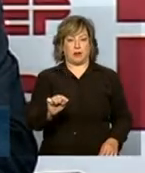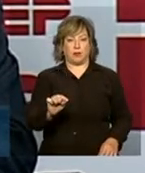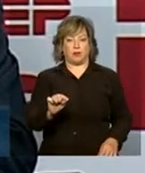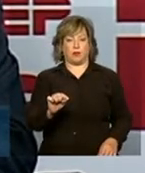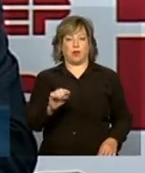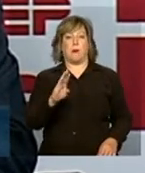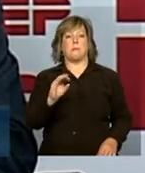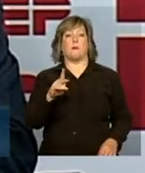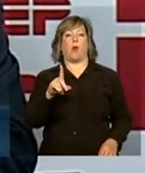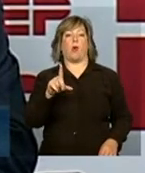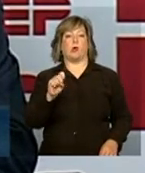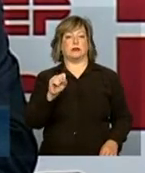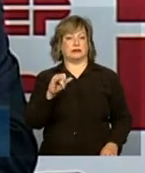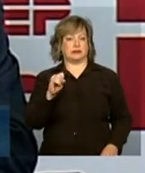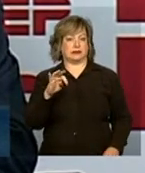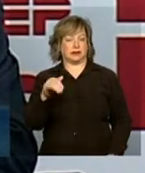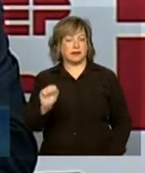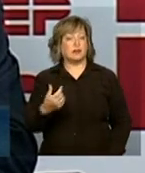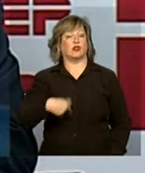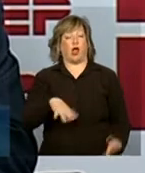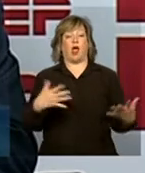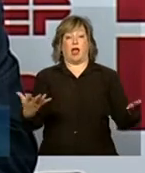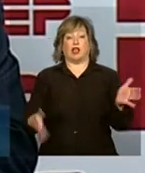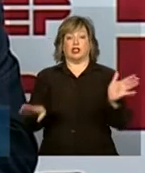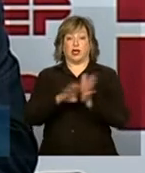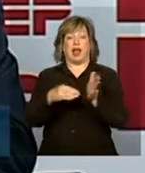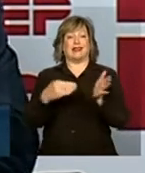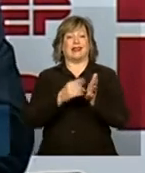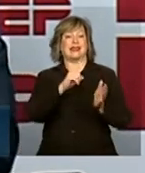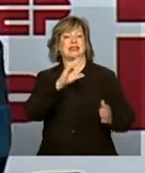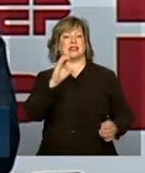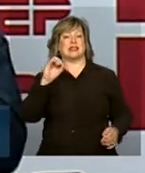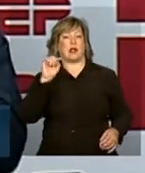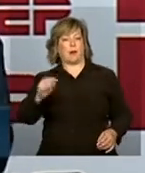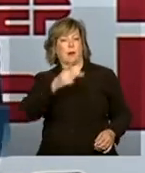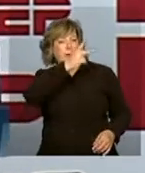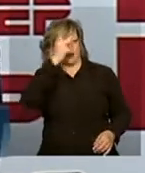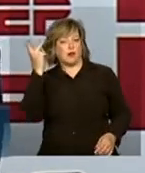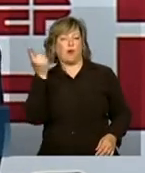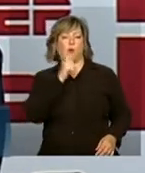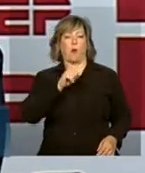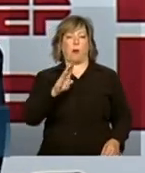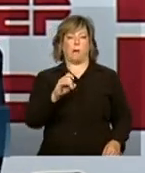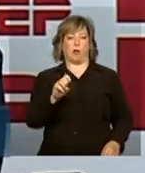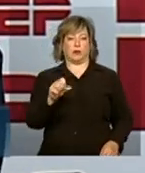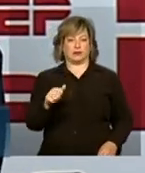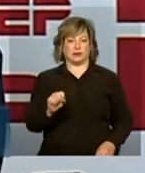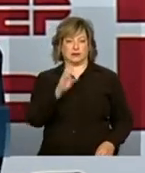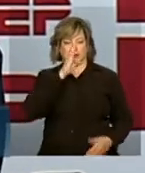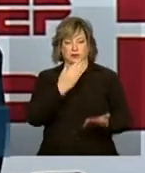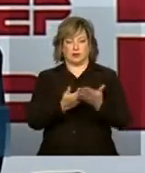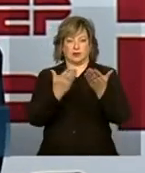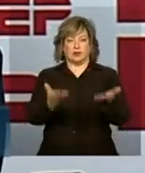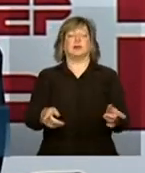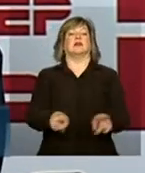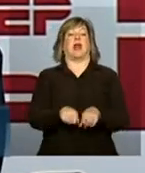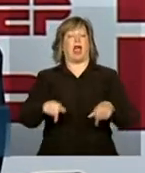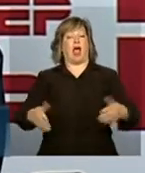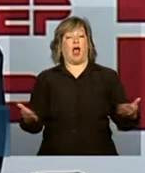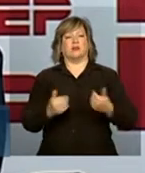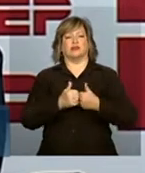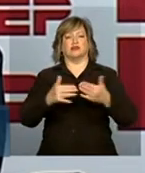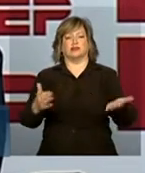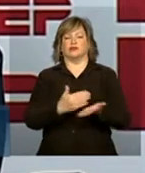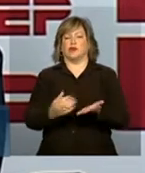54 mil bolsistas, e nós queremos chegar a 100 mil bolsistas. Então, um grande êxito e muitas oportunidades se abrem a partir desse